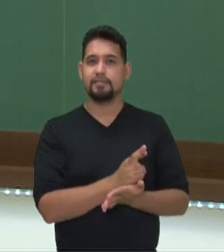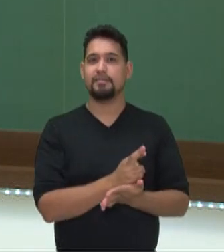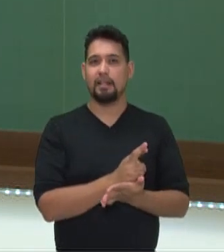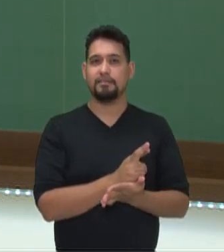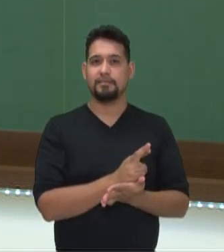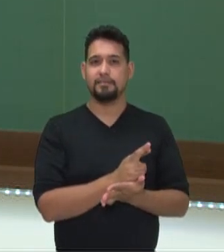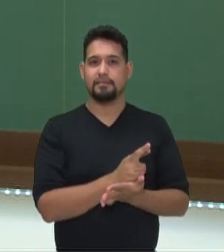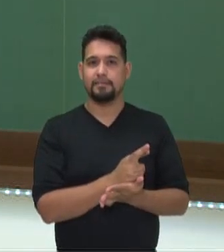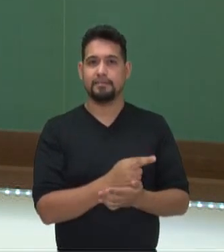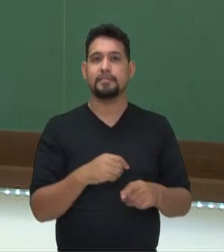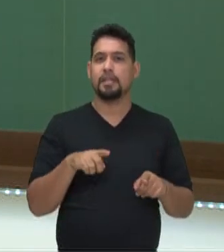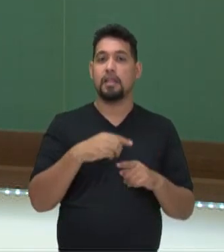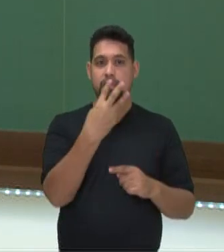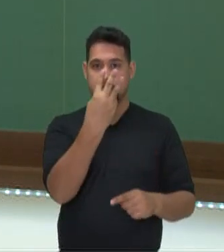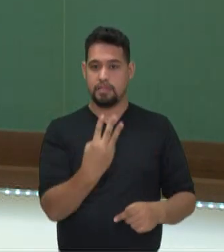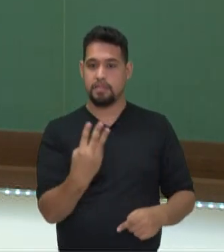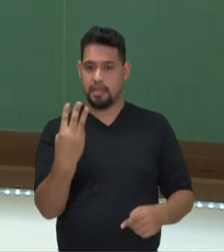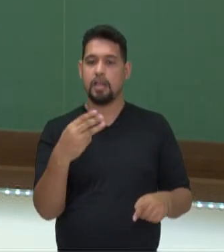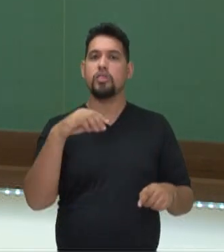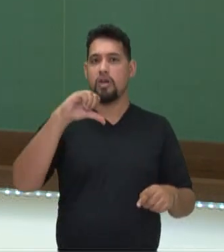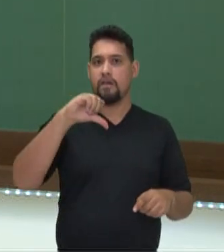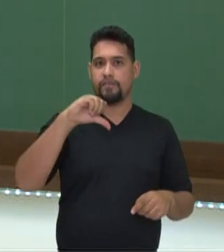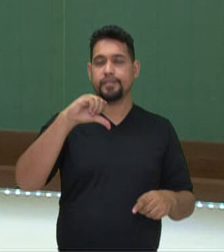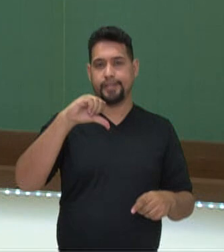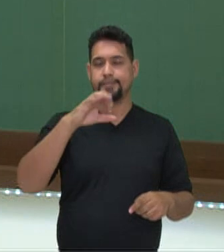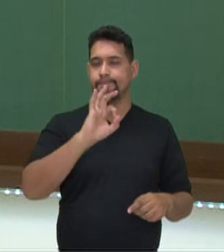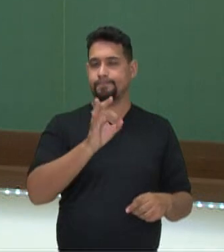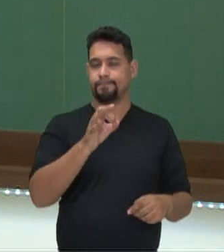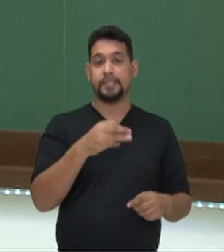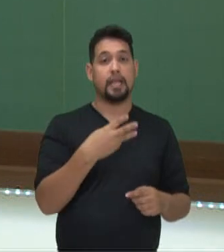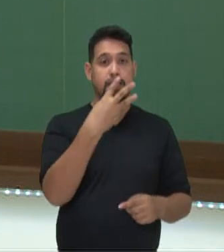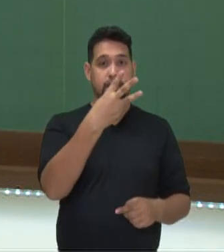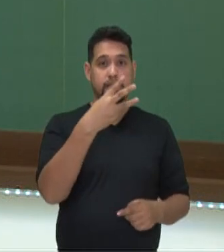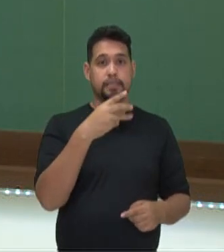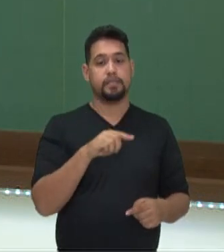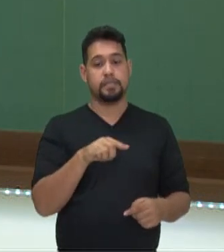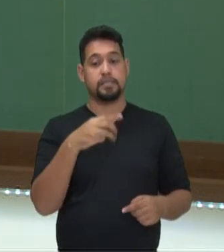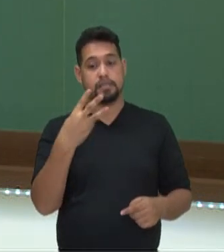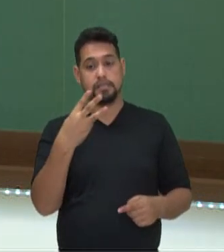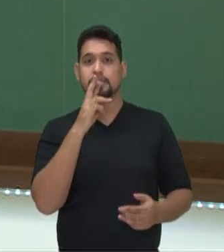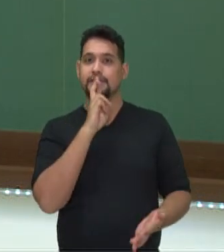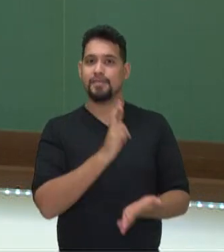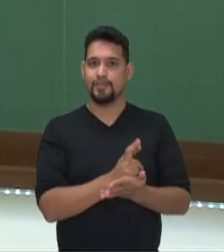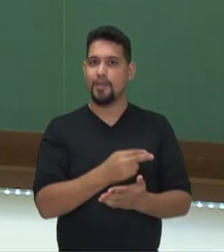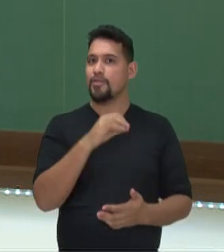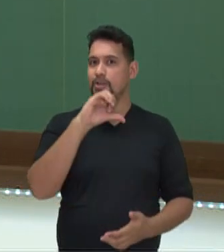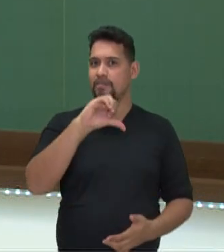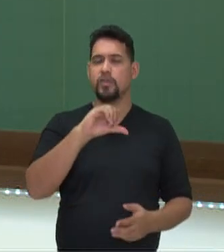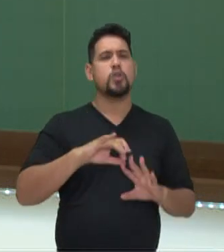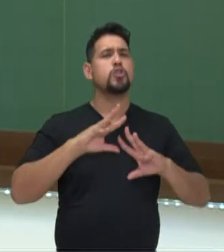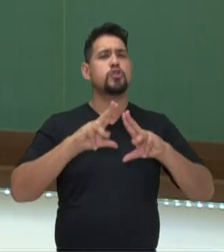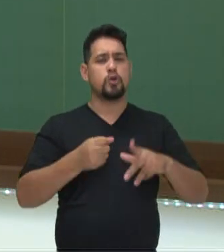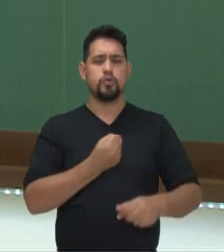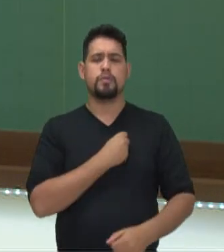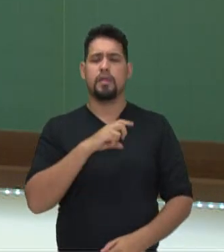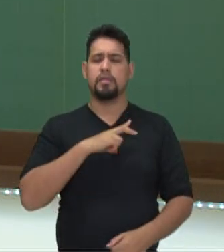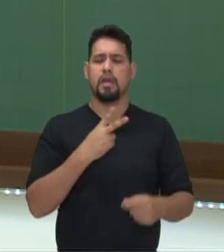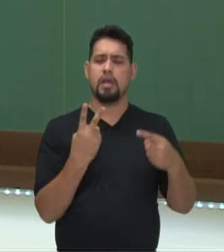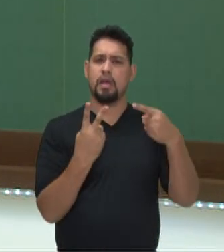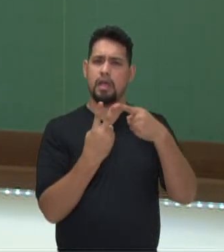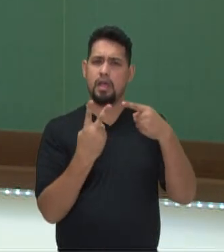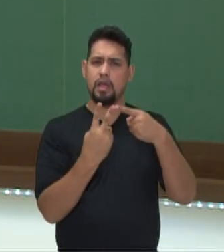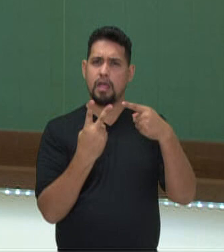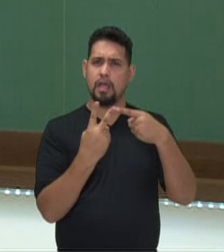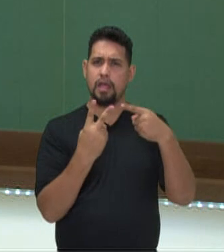é igual a 9. Ou seja, todos os números que possuem uma raiz quadrada